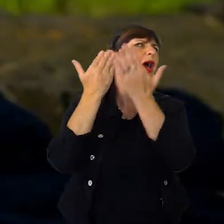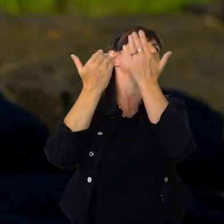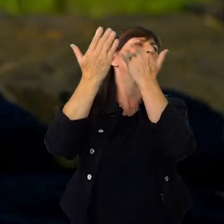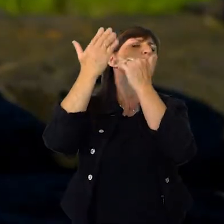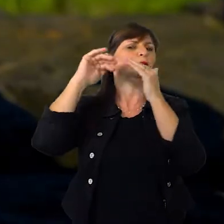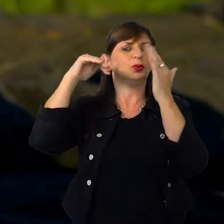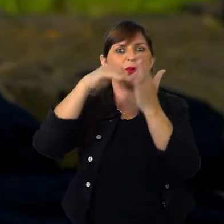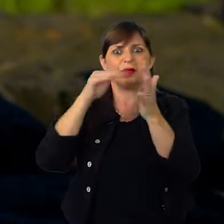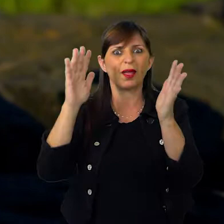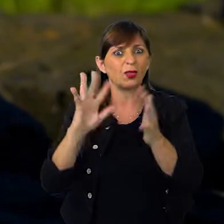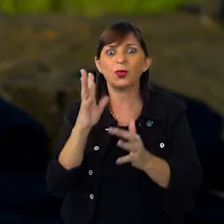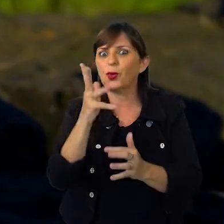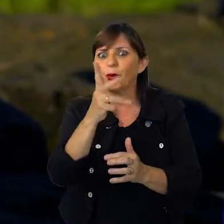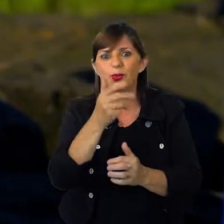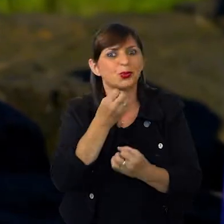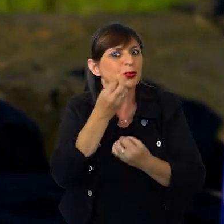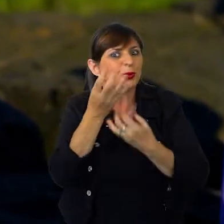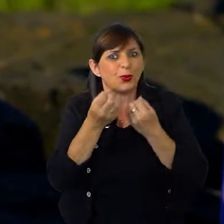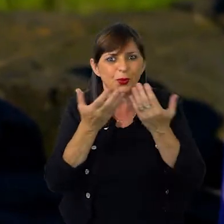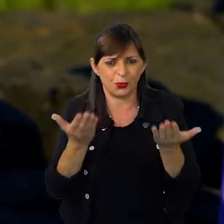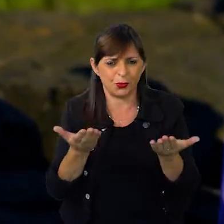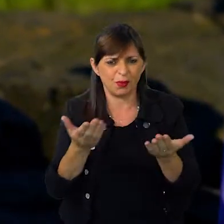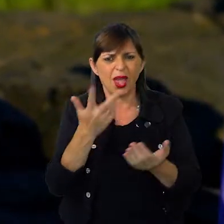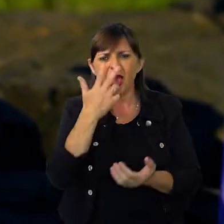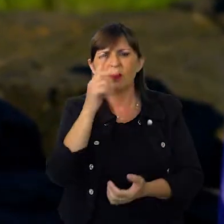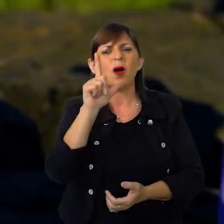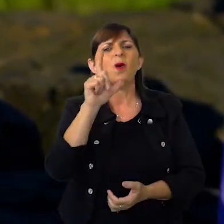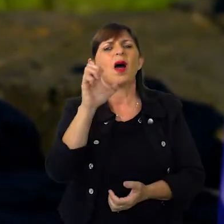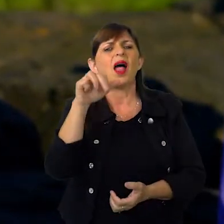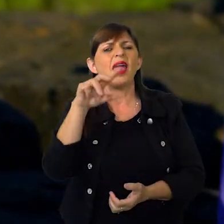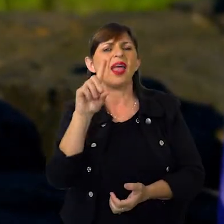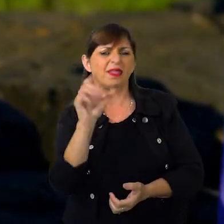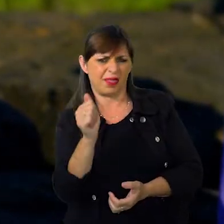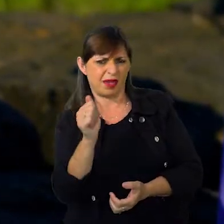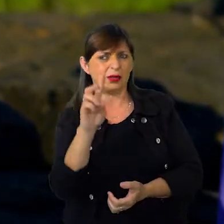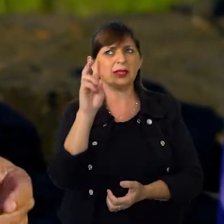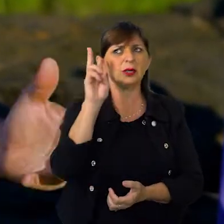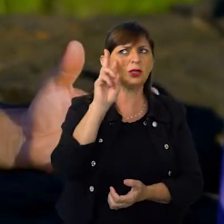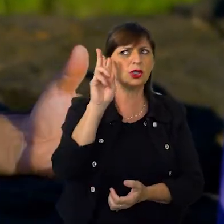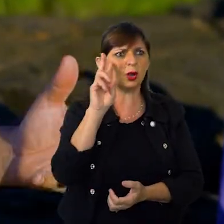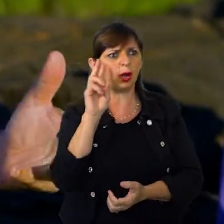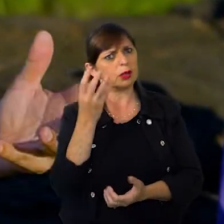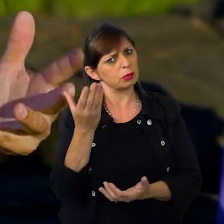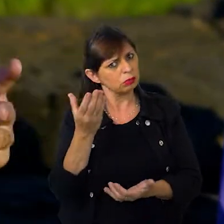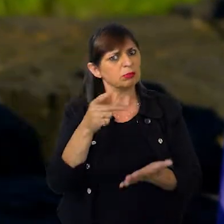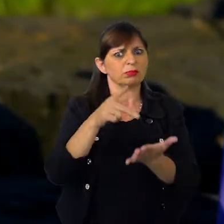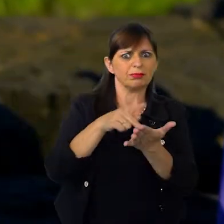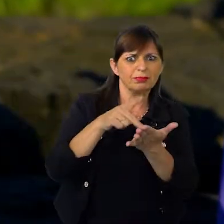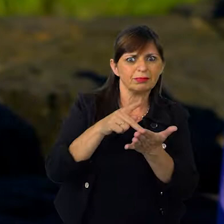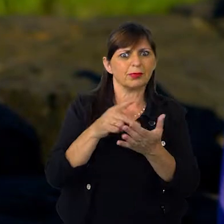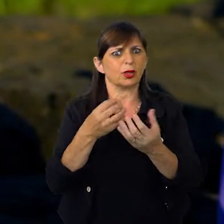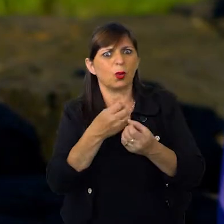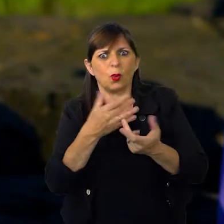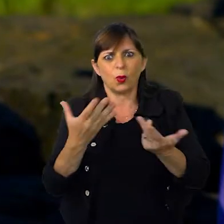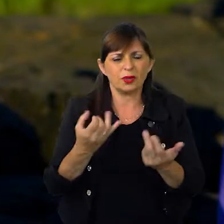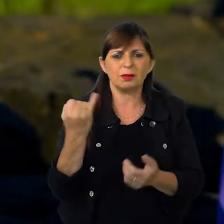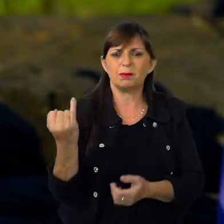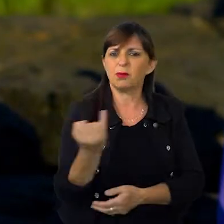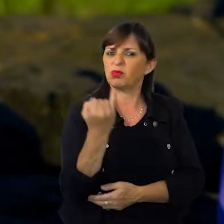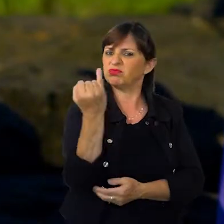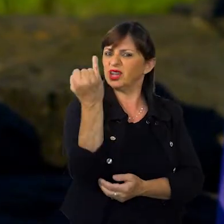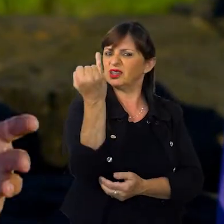aqui em inspirou grandes cantores do nosso Rio Grande do Sul grandes poetas grandes compositores